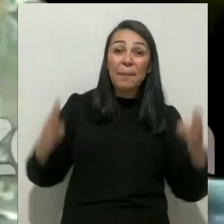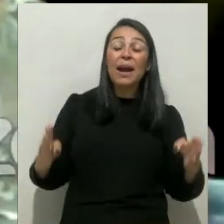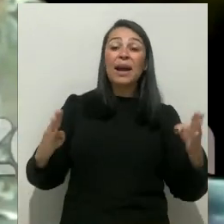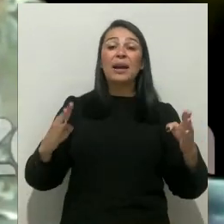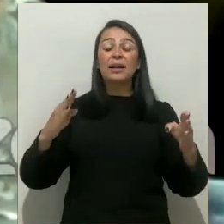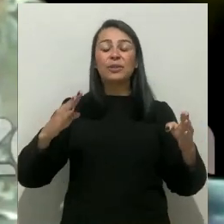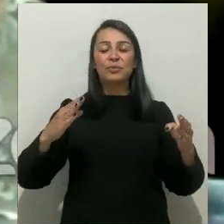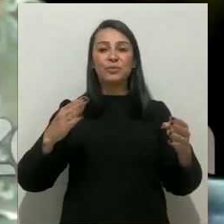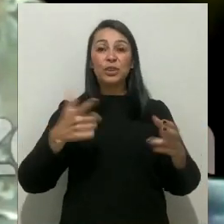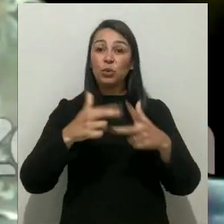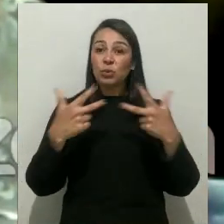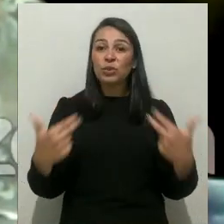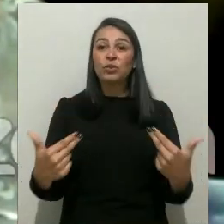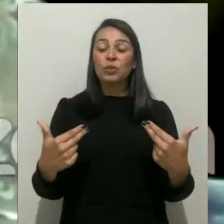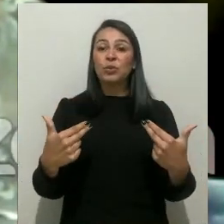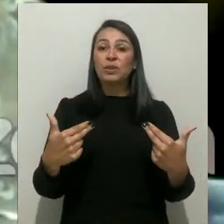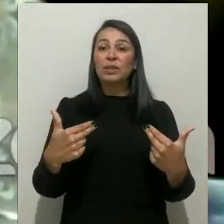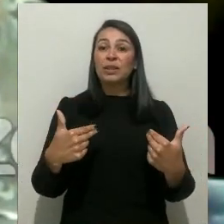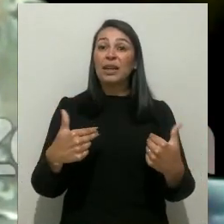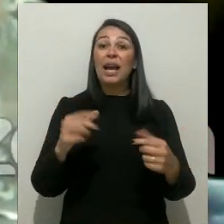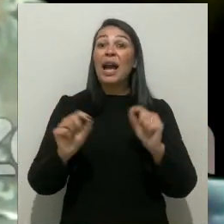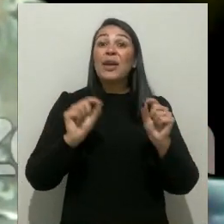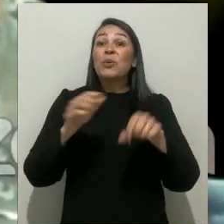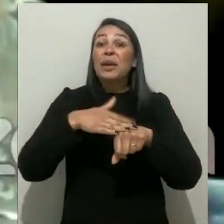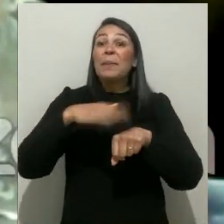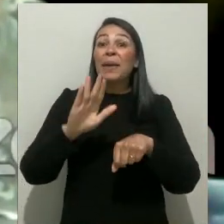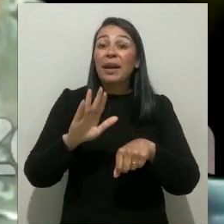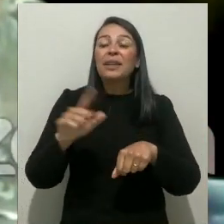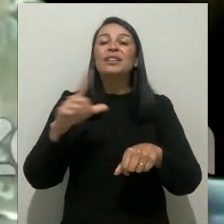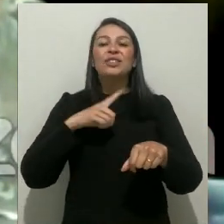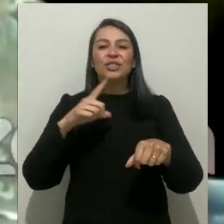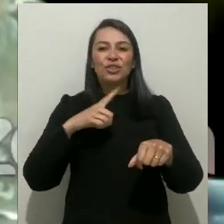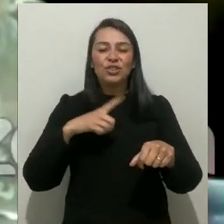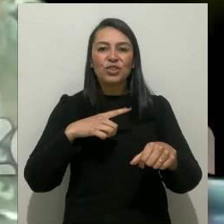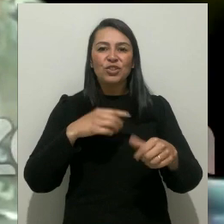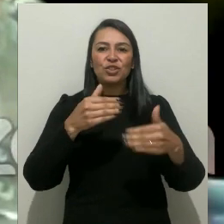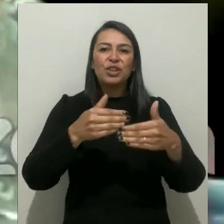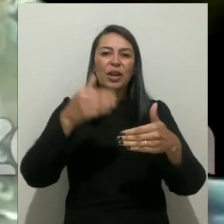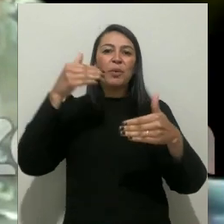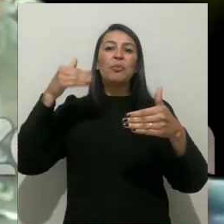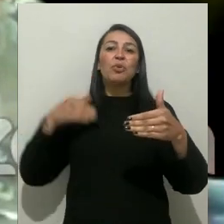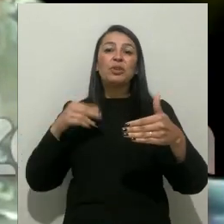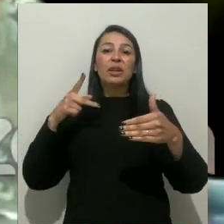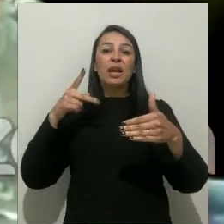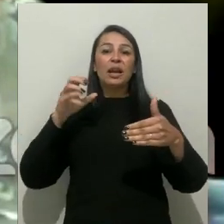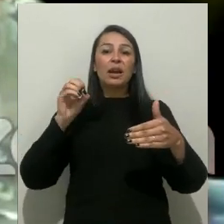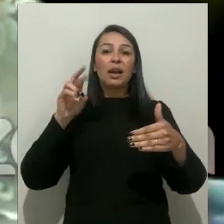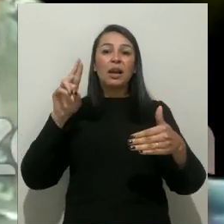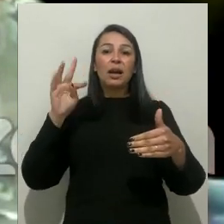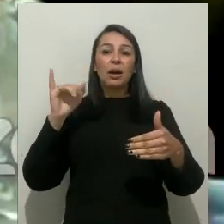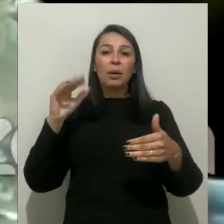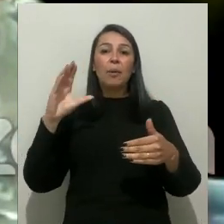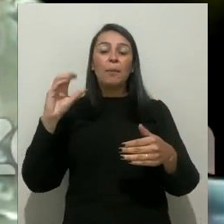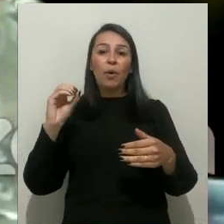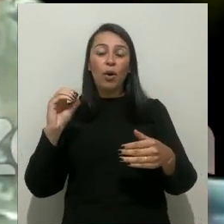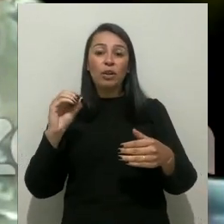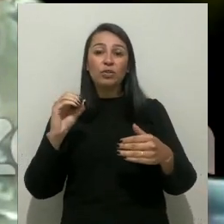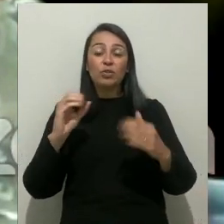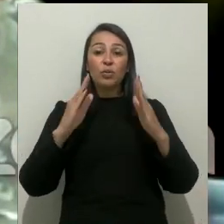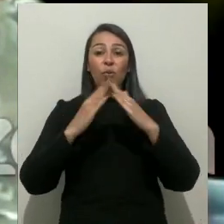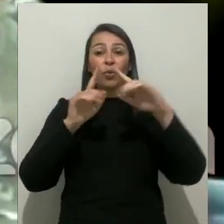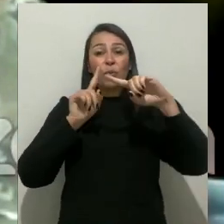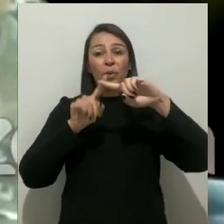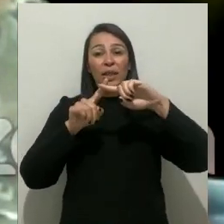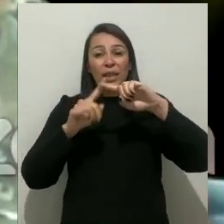profusão. E o que é mais? E o que mais é, dissimulada por trás de largo pórtico, uma pequena